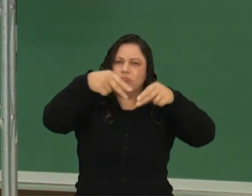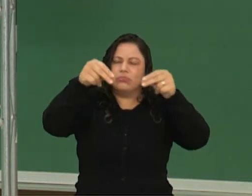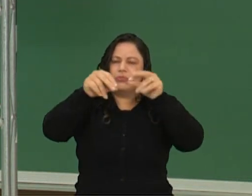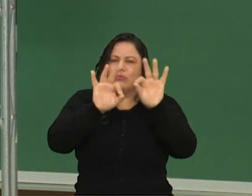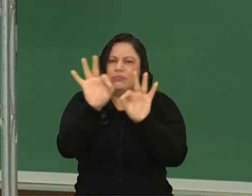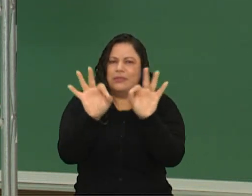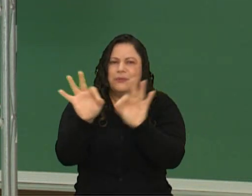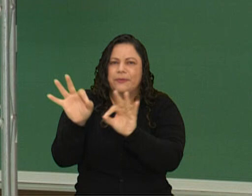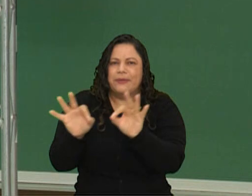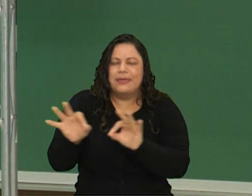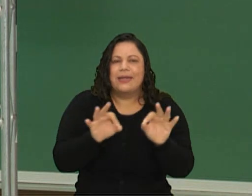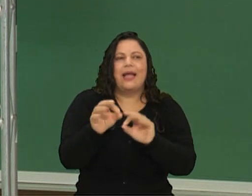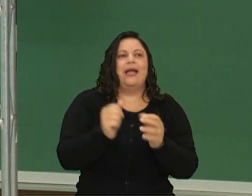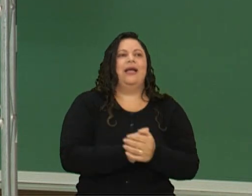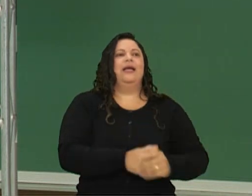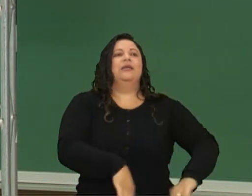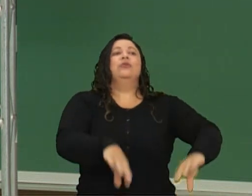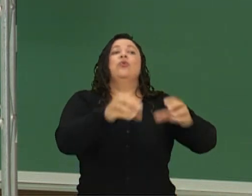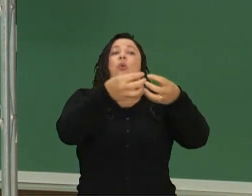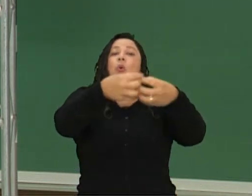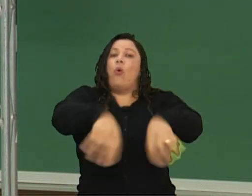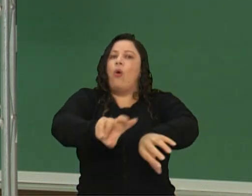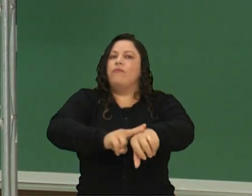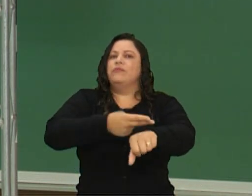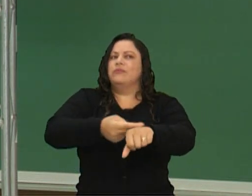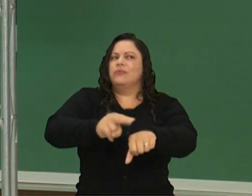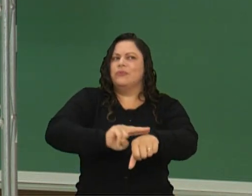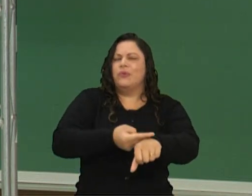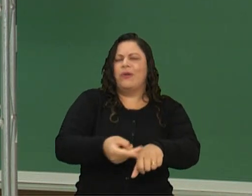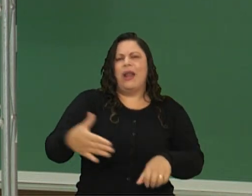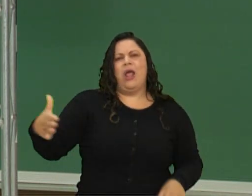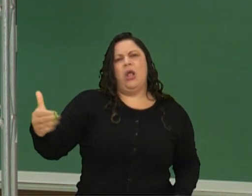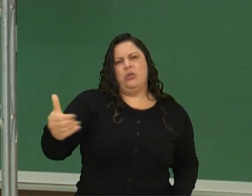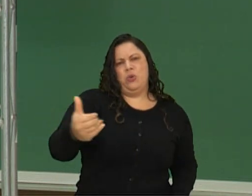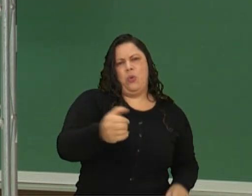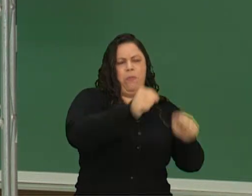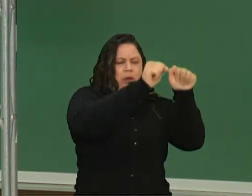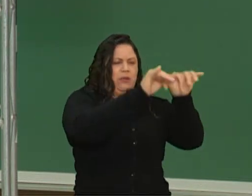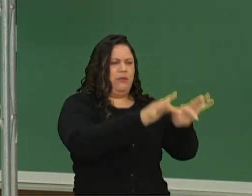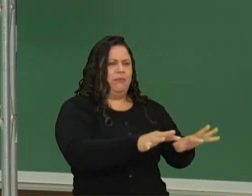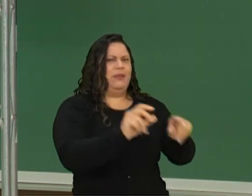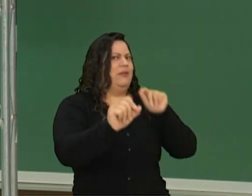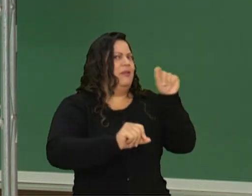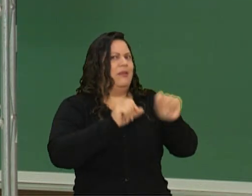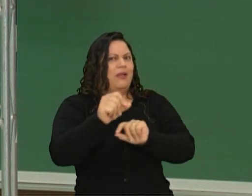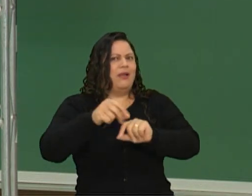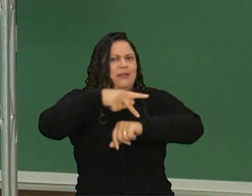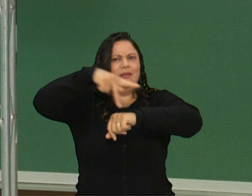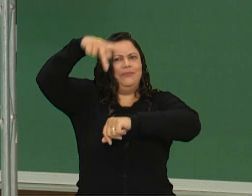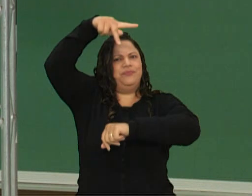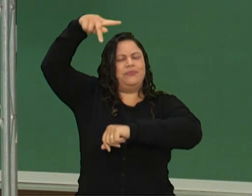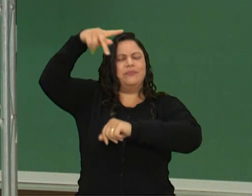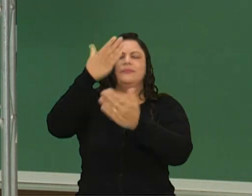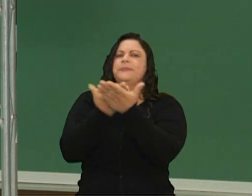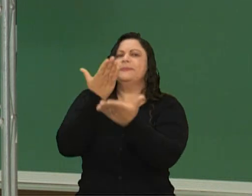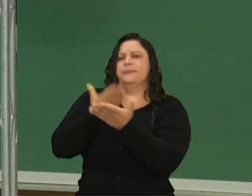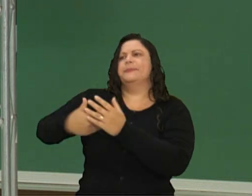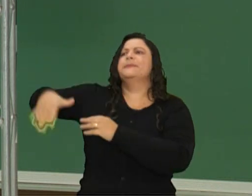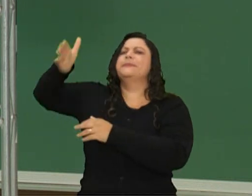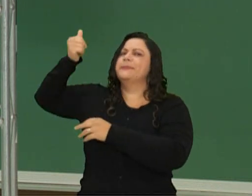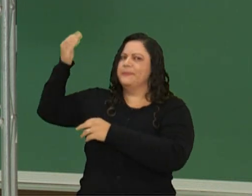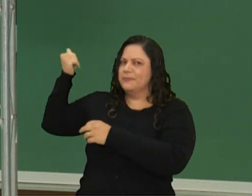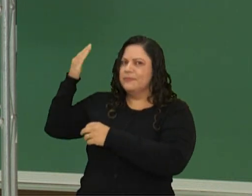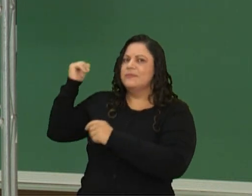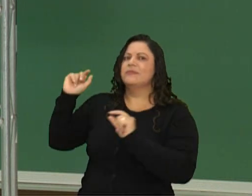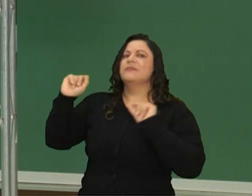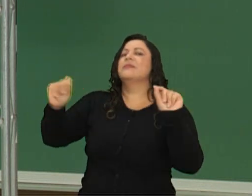ou C, peixe benzido. Qual será a resposta? Será que é o peixe? Lá na Páscoa, numa das aulas anteriores, para